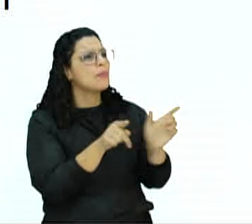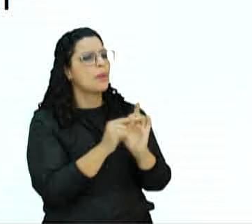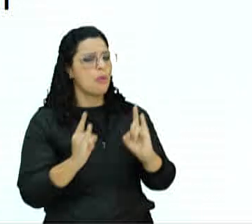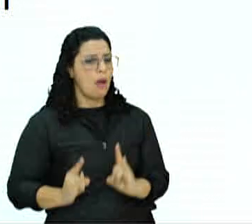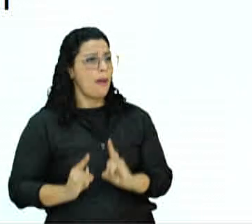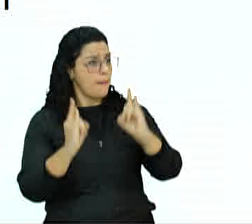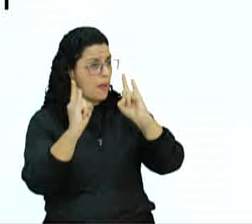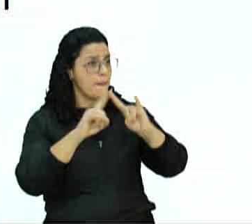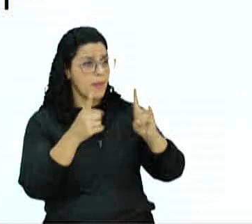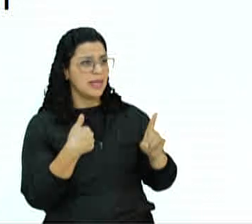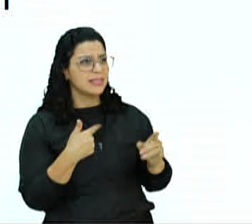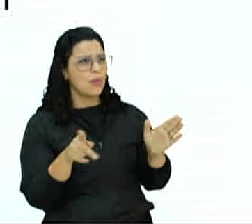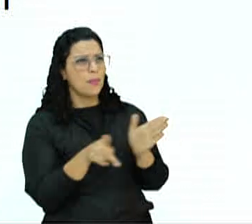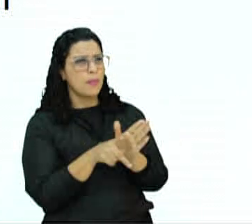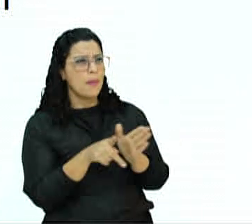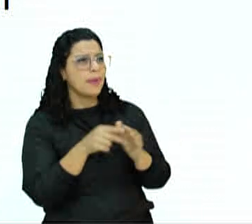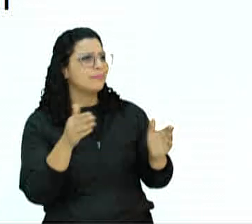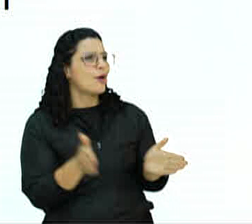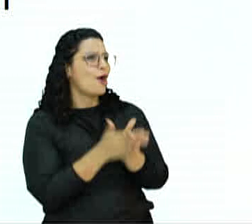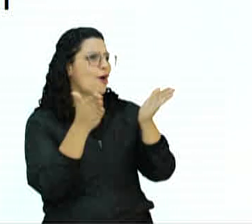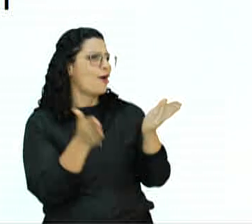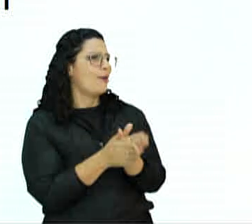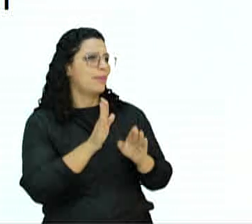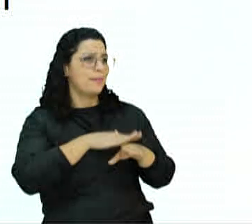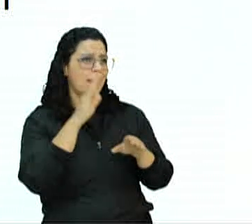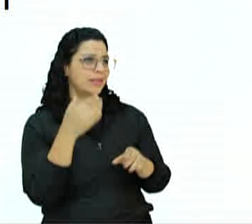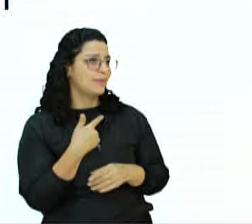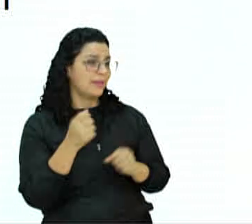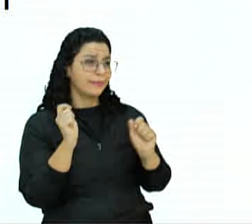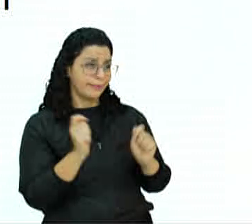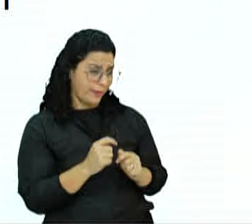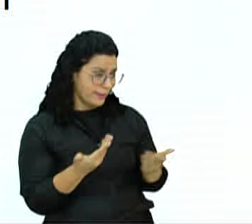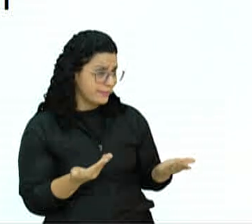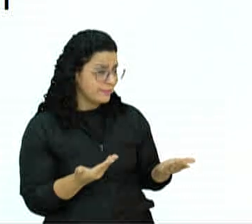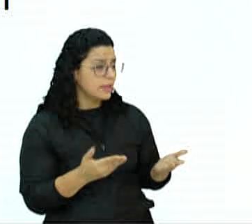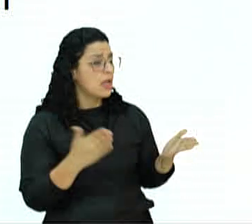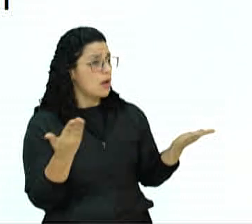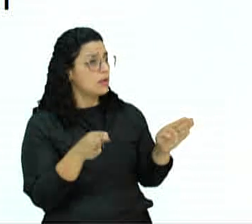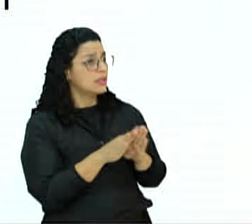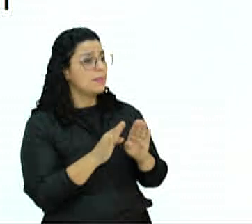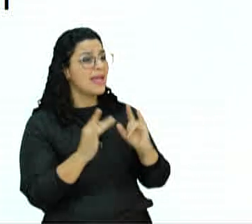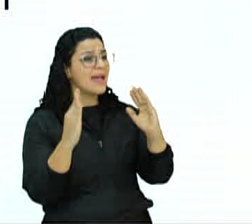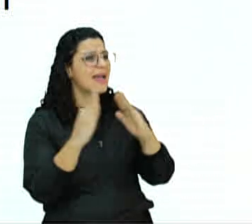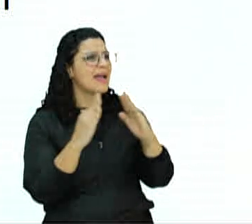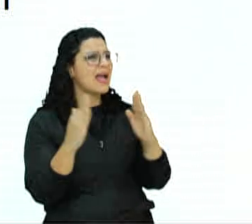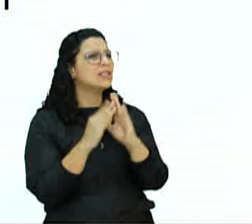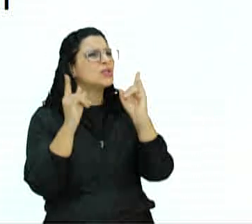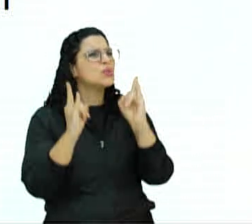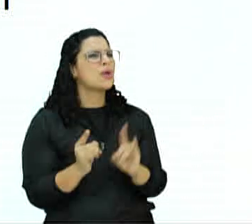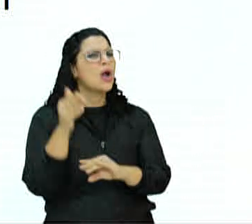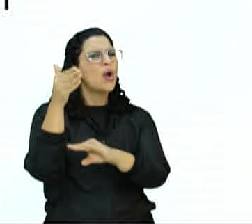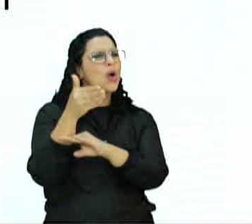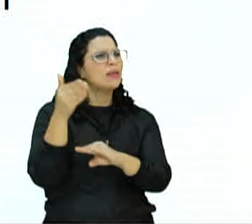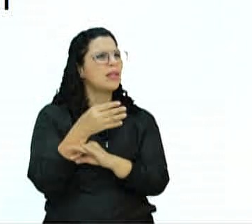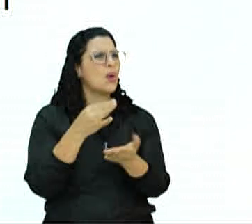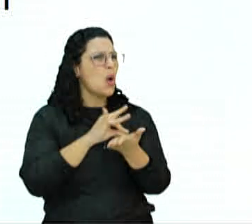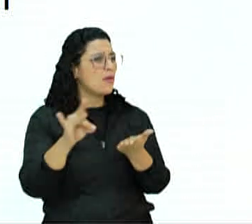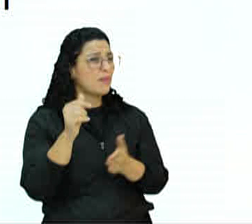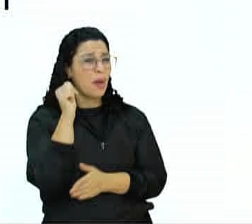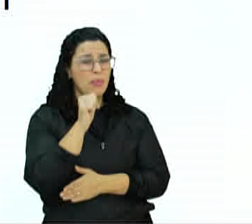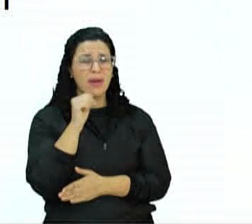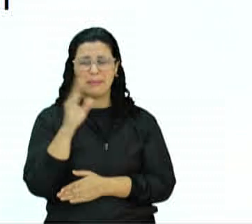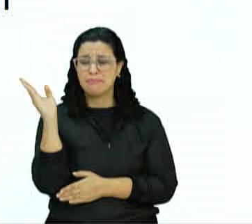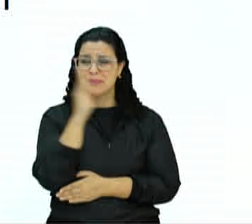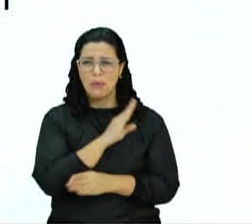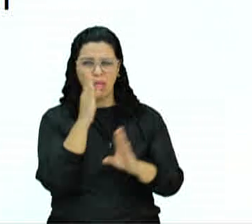apartamento, mas fiquei mais pobre ainda, como se isso fosse possível. Moro agora numa pensão horrenda. A dona é uma medusa que